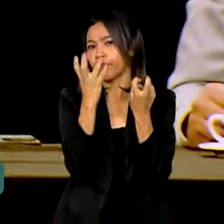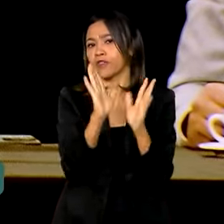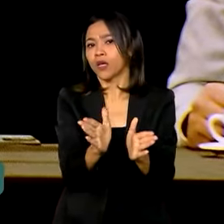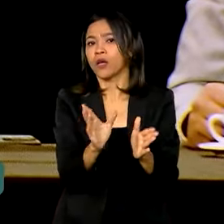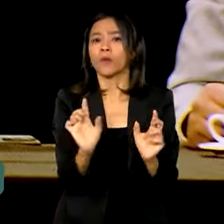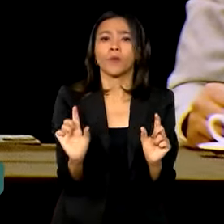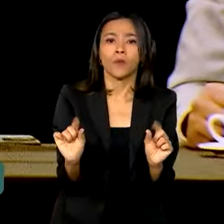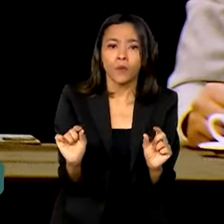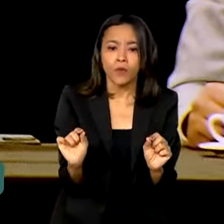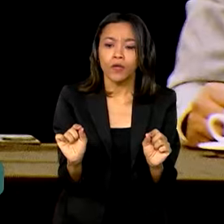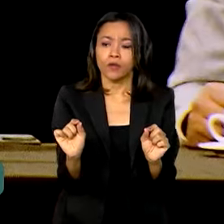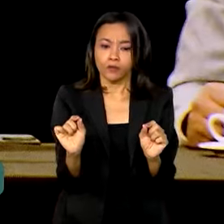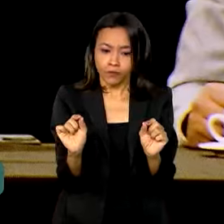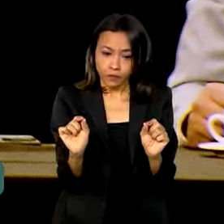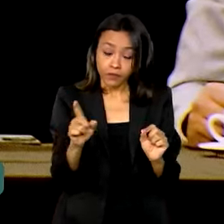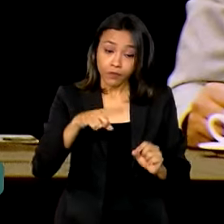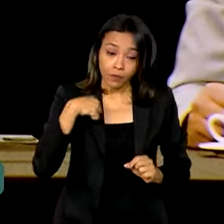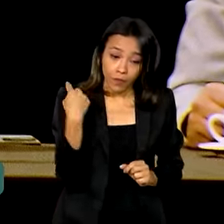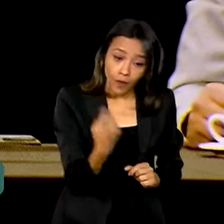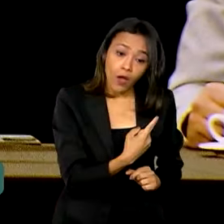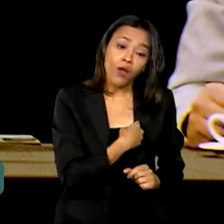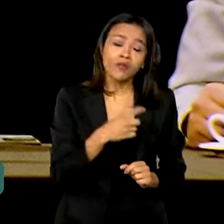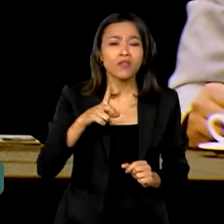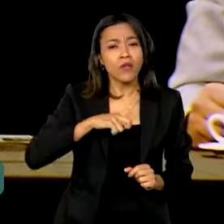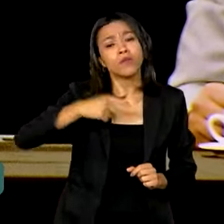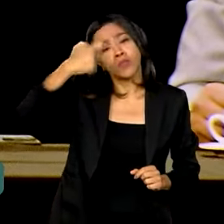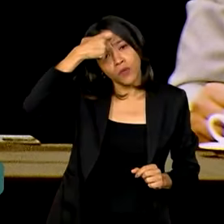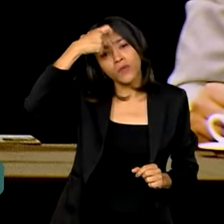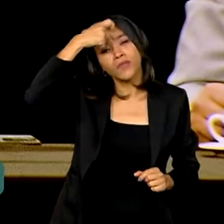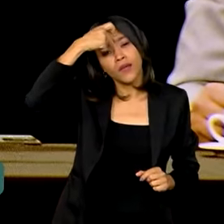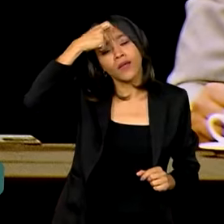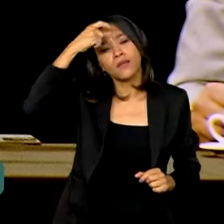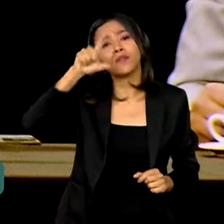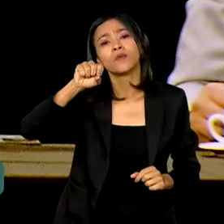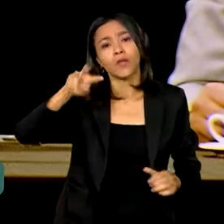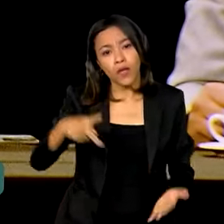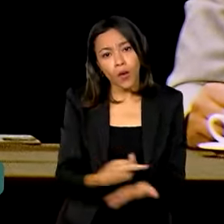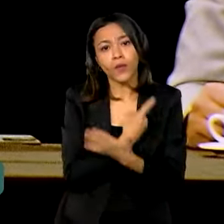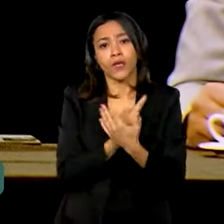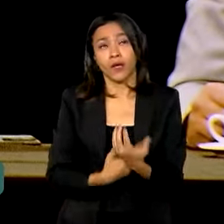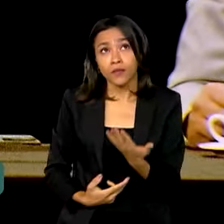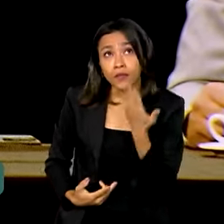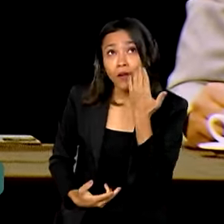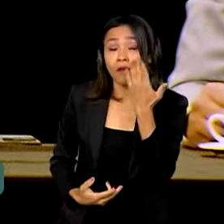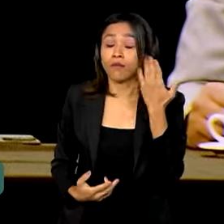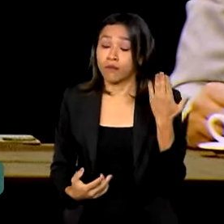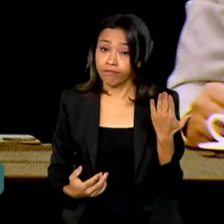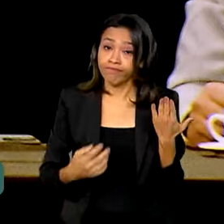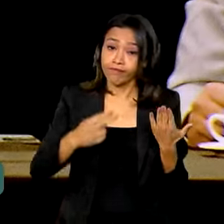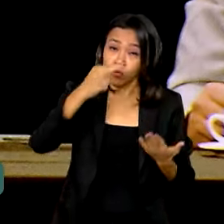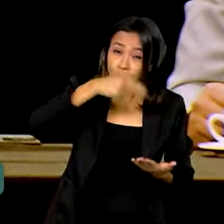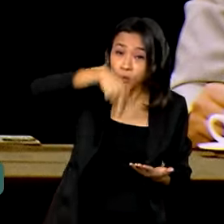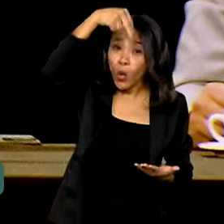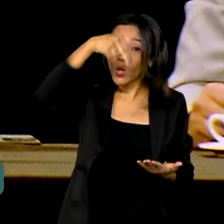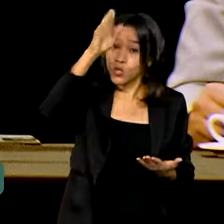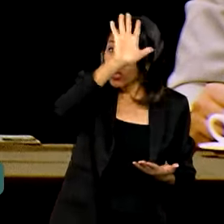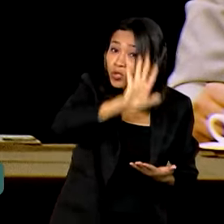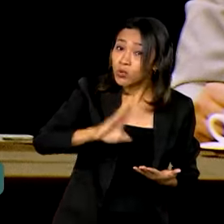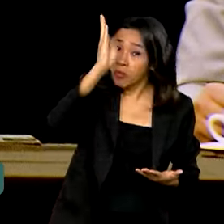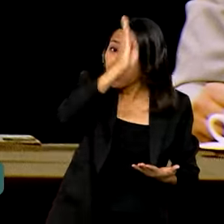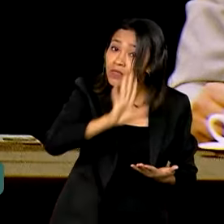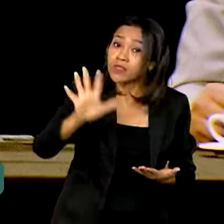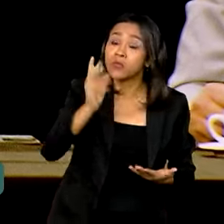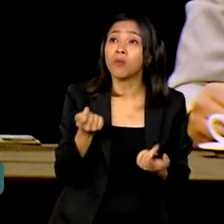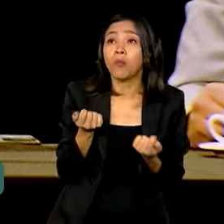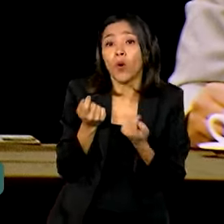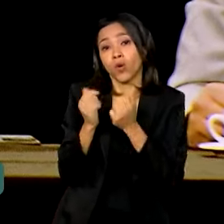Nós temos a mais absoluta consciência do que acontece. Uma região extensa, uma região muito pouco ainda